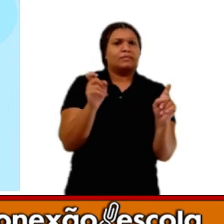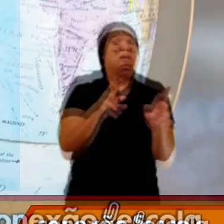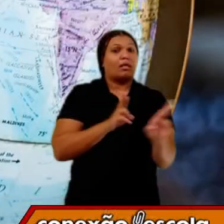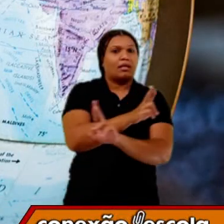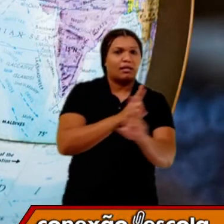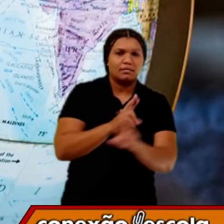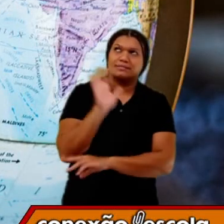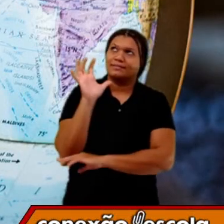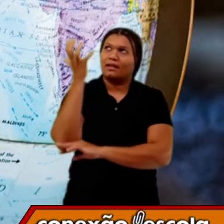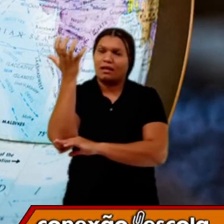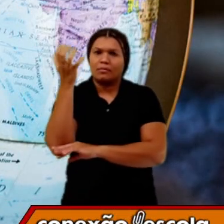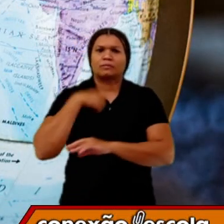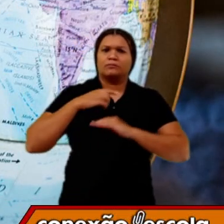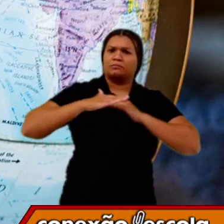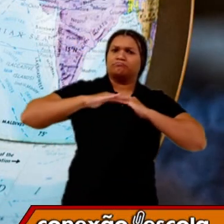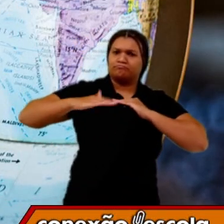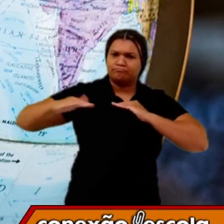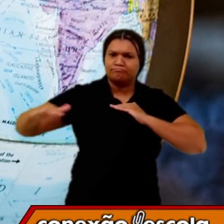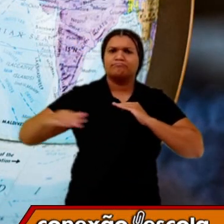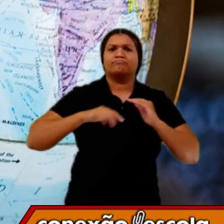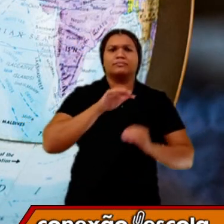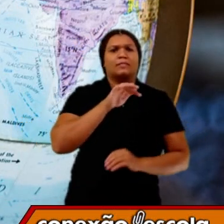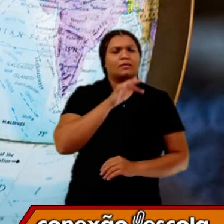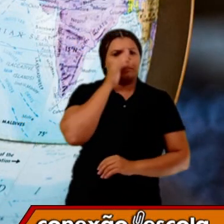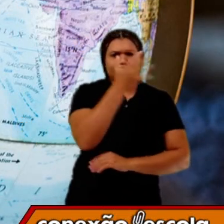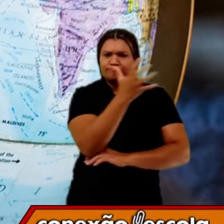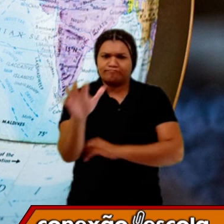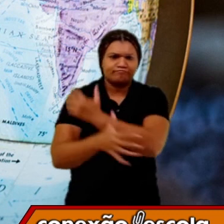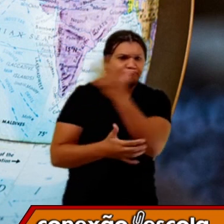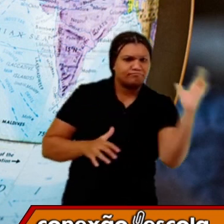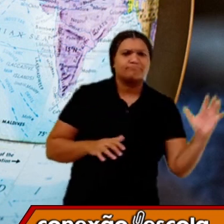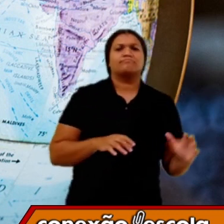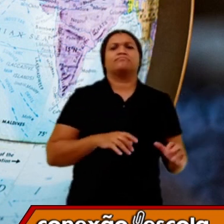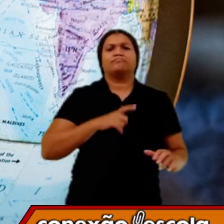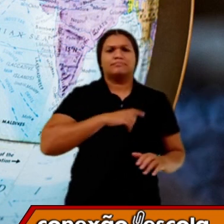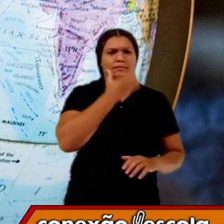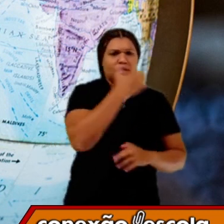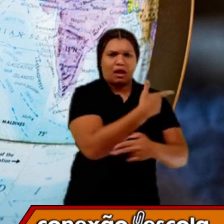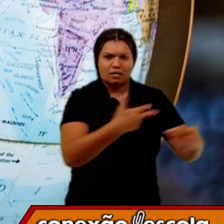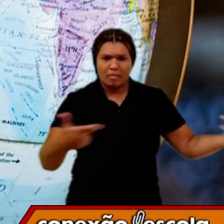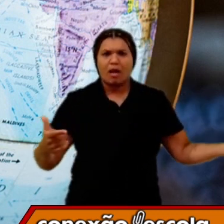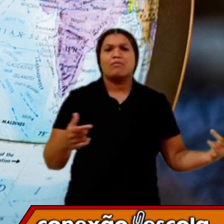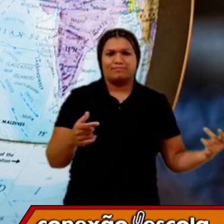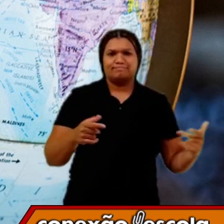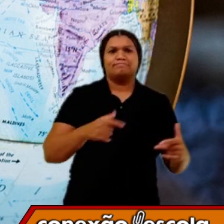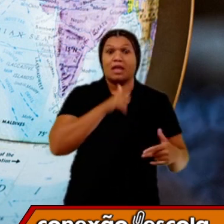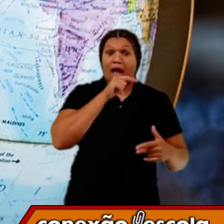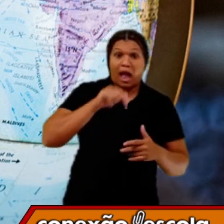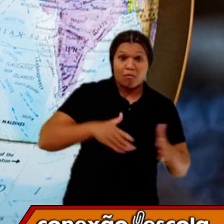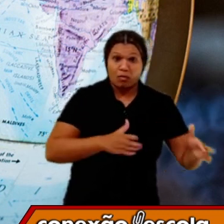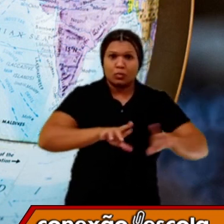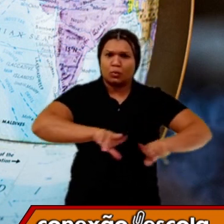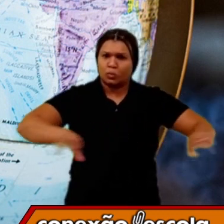entre clima, relevo, fauna, flora, hidrografia. Foi ou não foi? Foi demais da